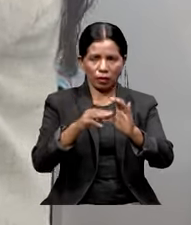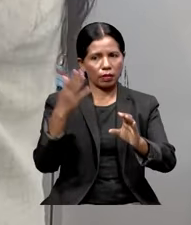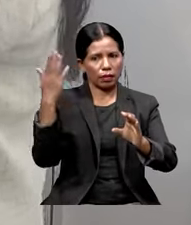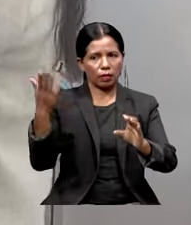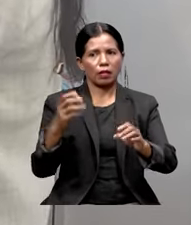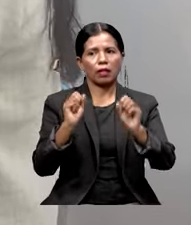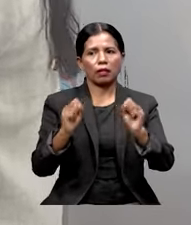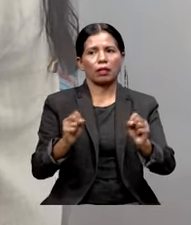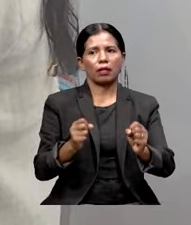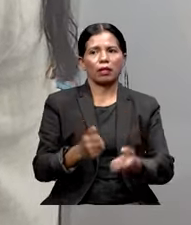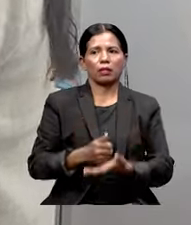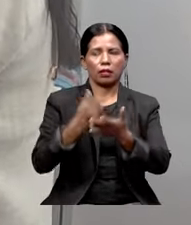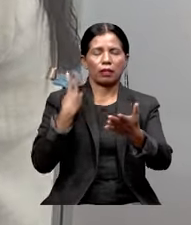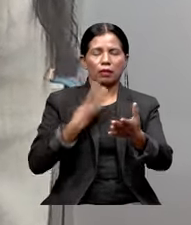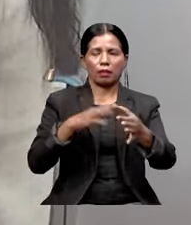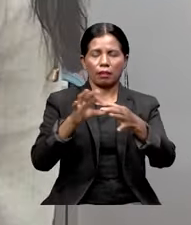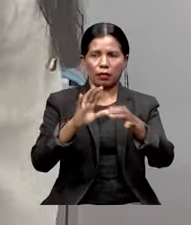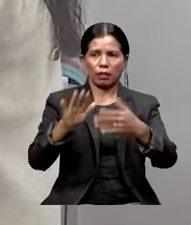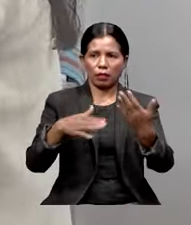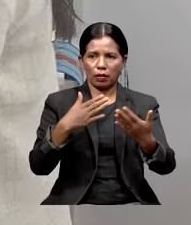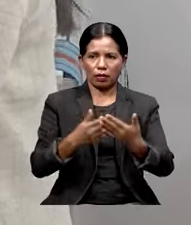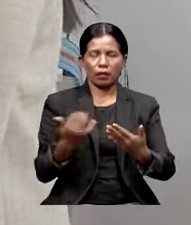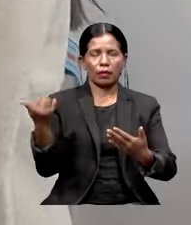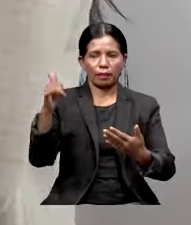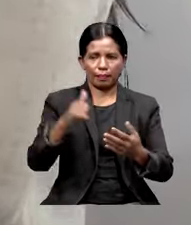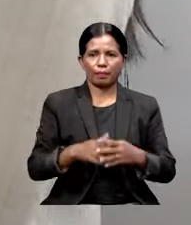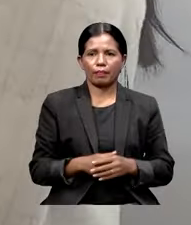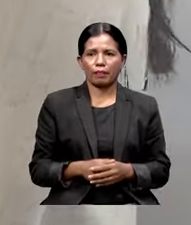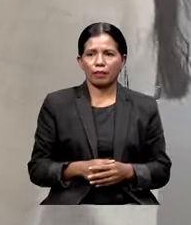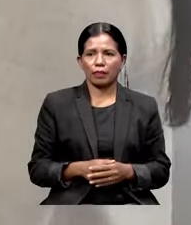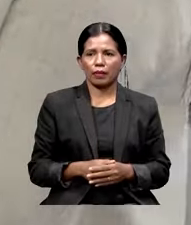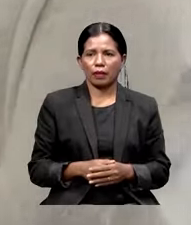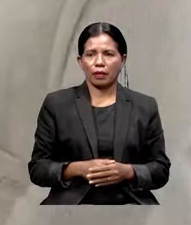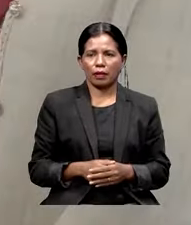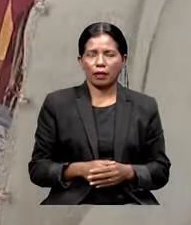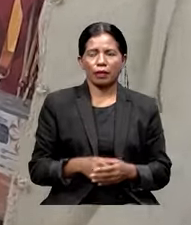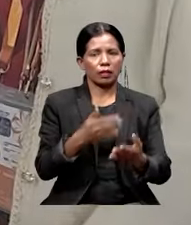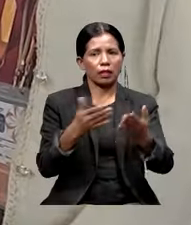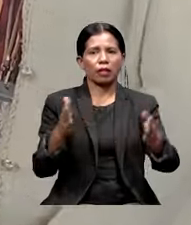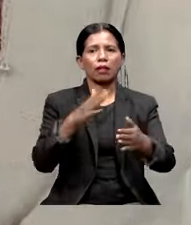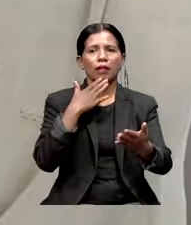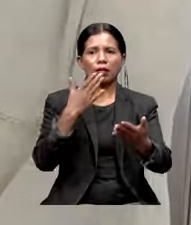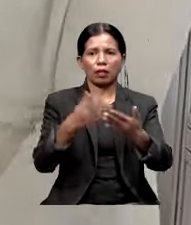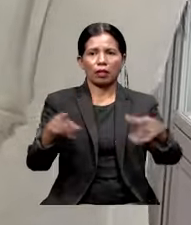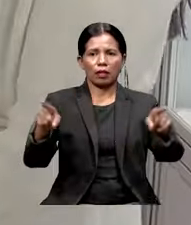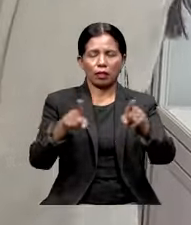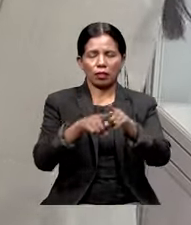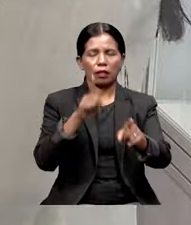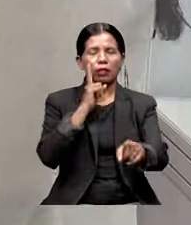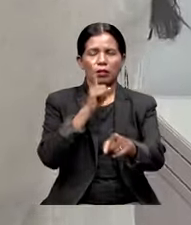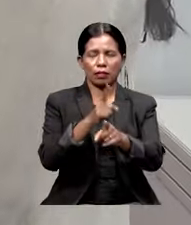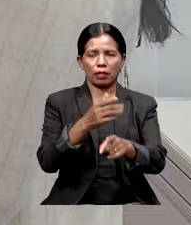a tu belo mos ajuda a minha membro sira, o tos mais sira e tipo. Mano, produto era que produto era bem mais grande, são favorito